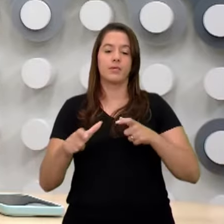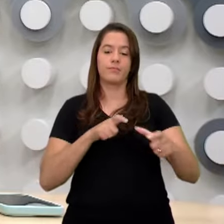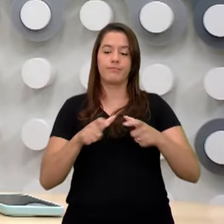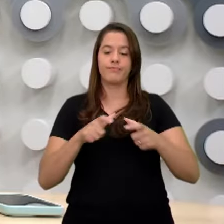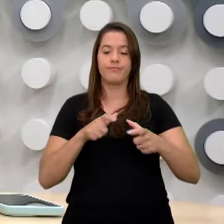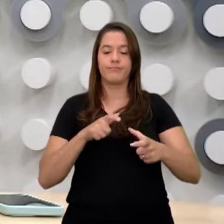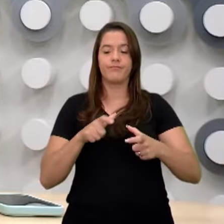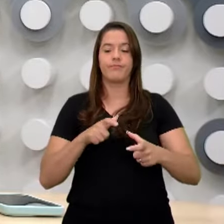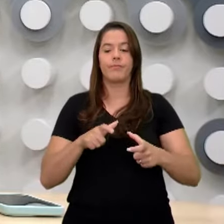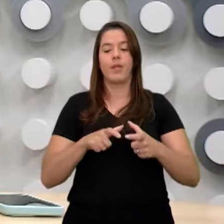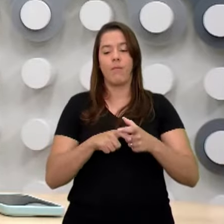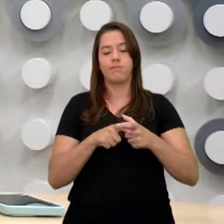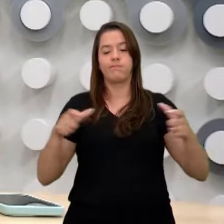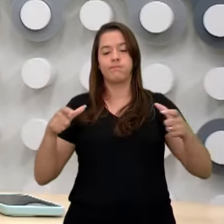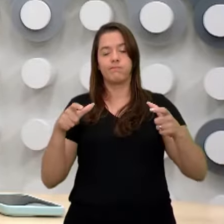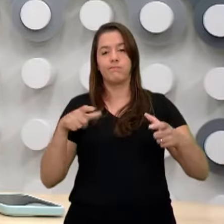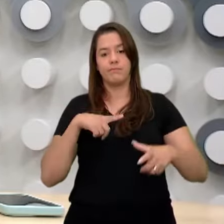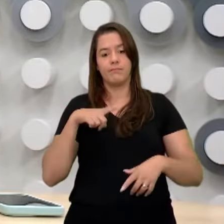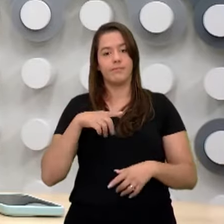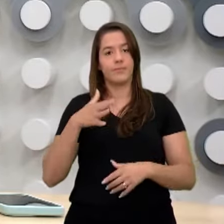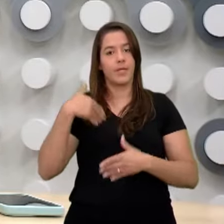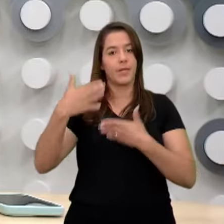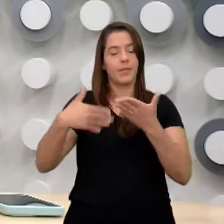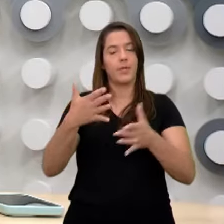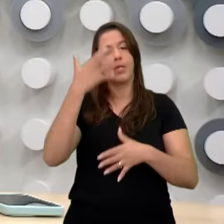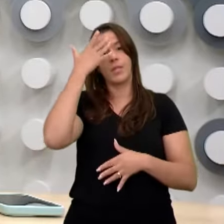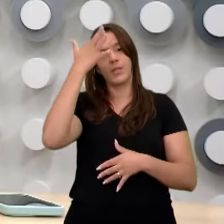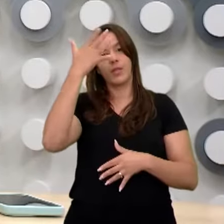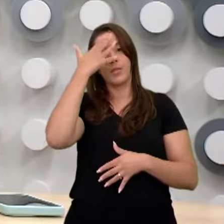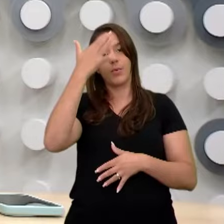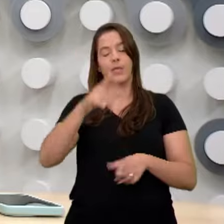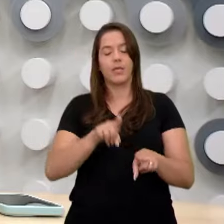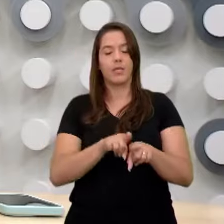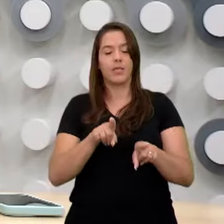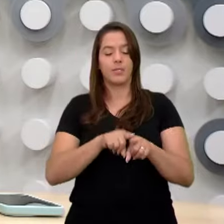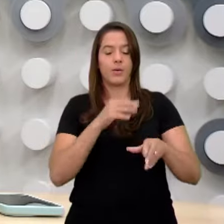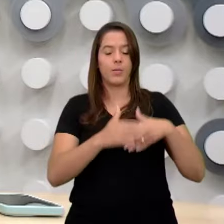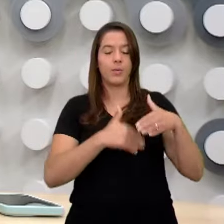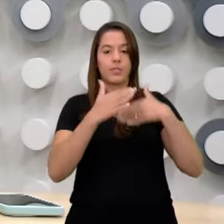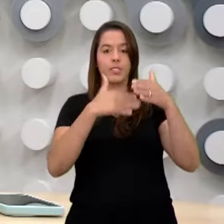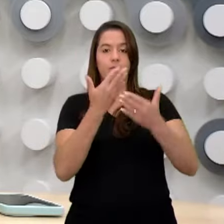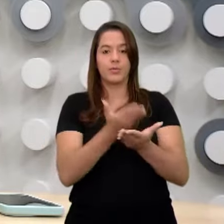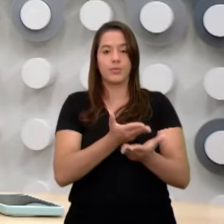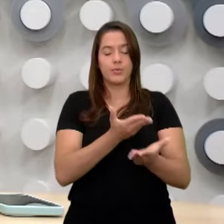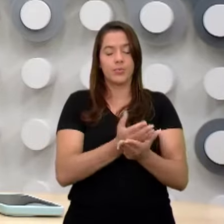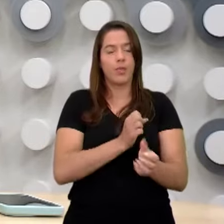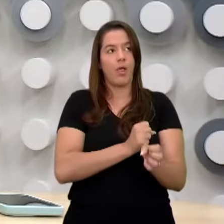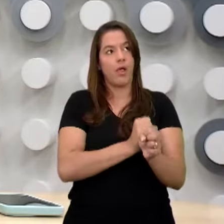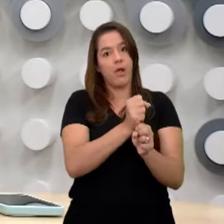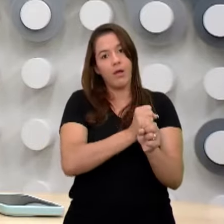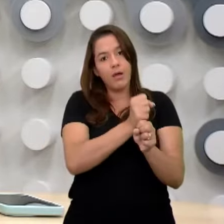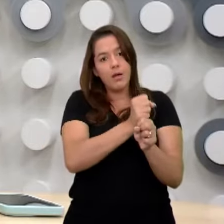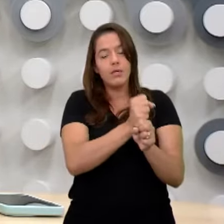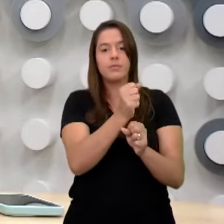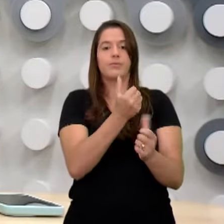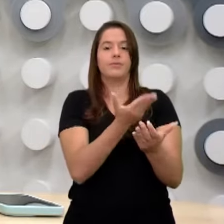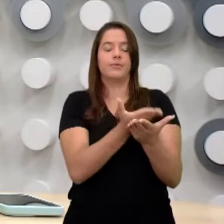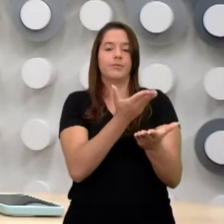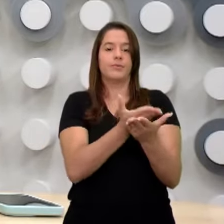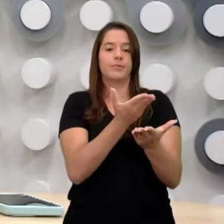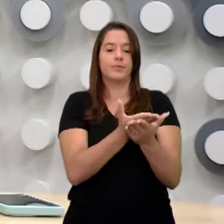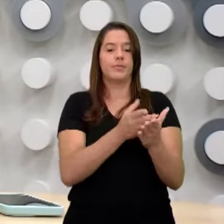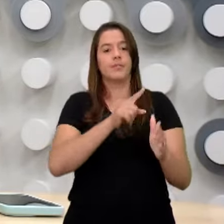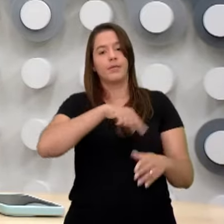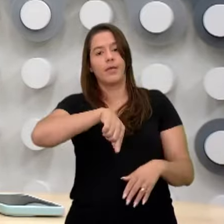depois, obviamente, da teoria. Quando a gente fala em teoria, logicamente é um processo de estudos, né, que leva muitos anos, né, e logicamente hoje